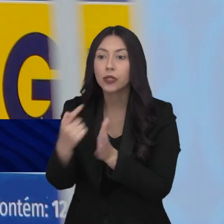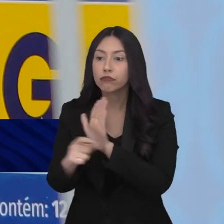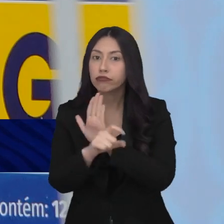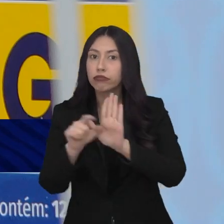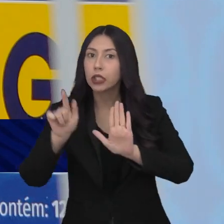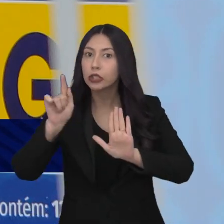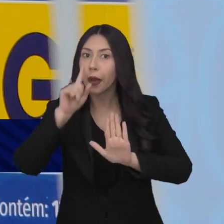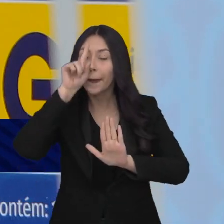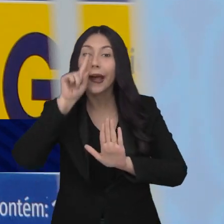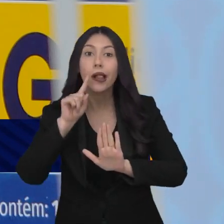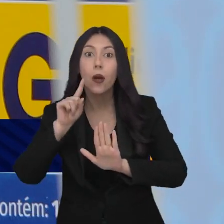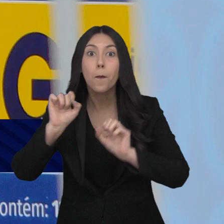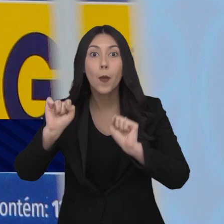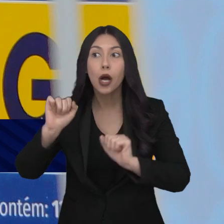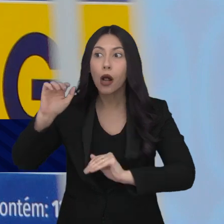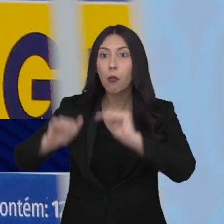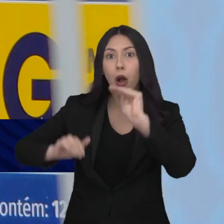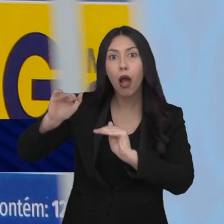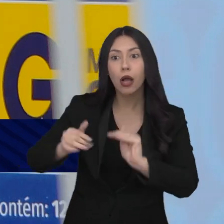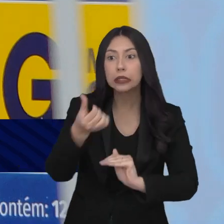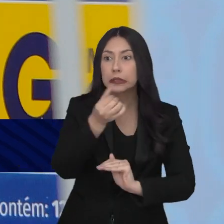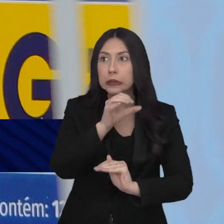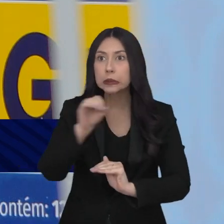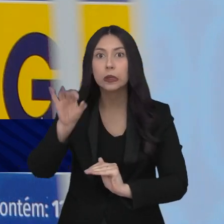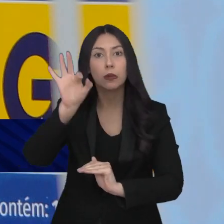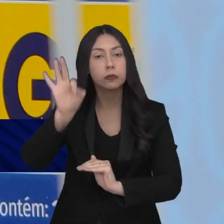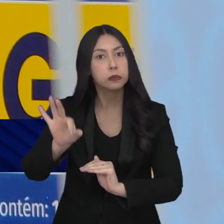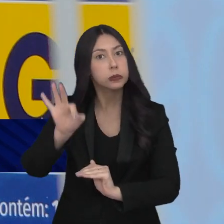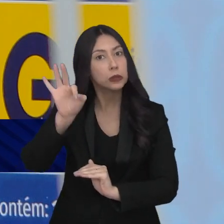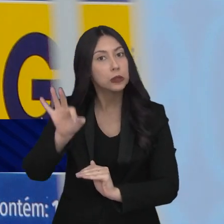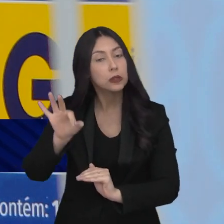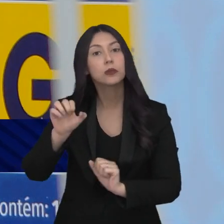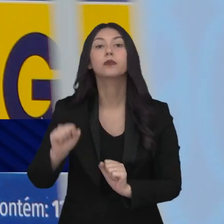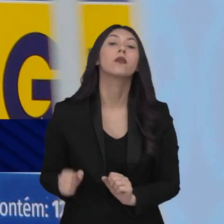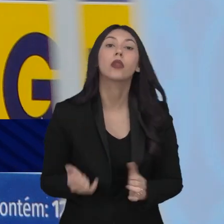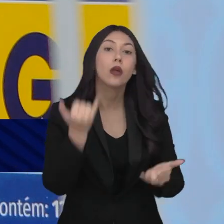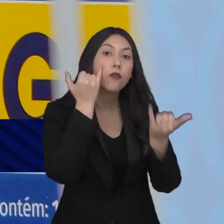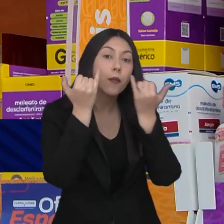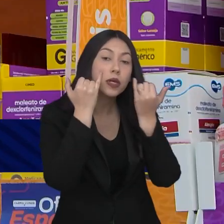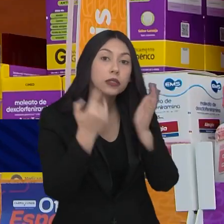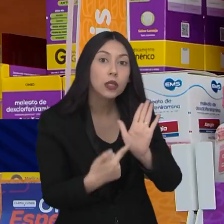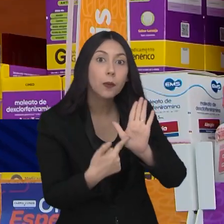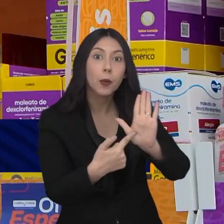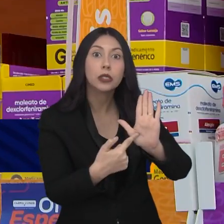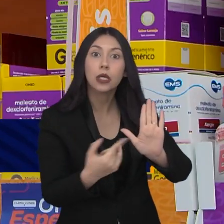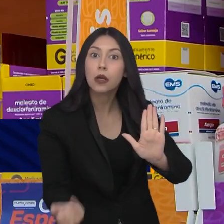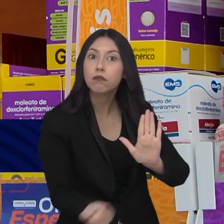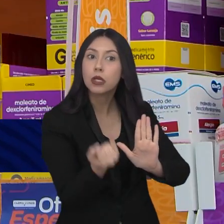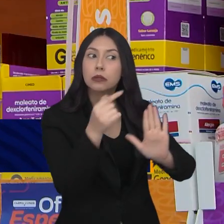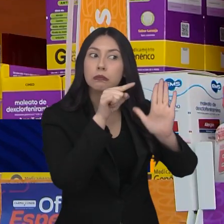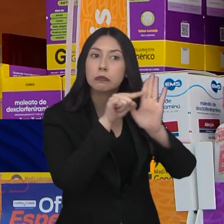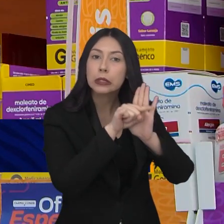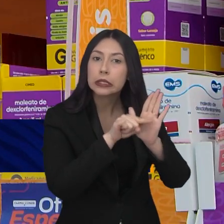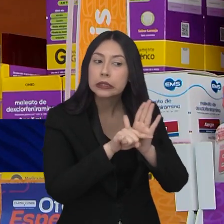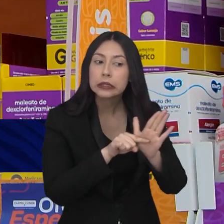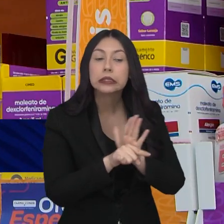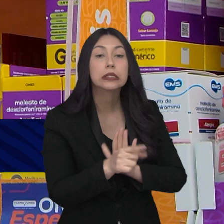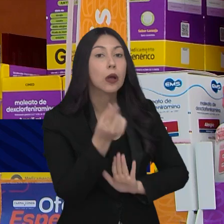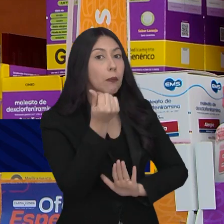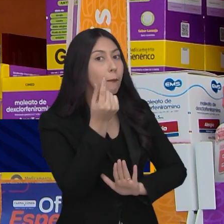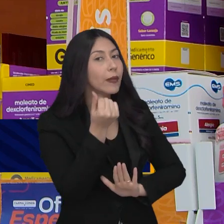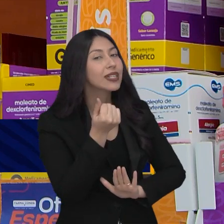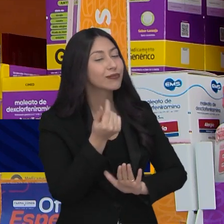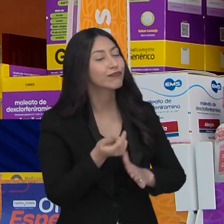medicamentos genéricos pode ultrapassar 600%. Dados reforçam a importância da pesquisa de